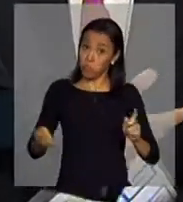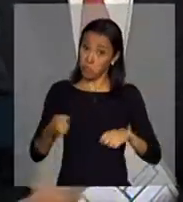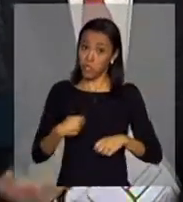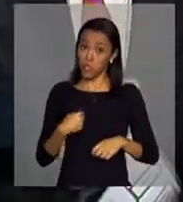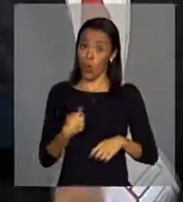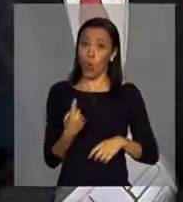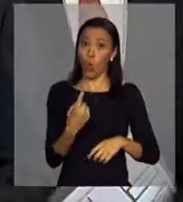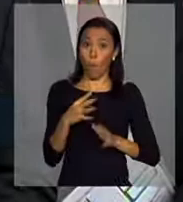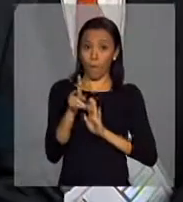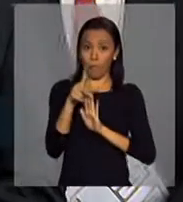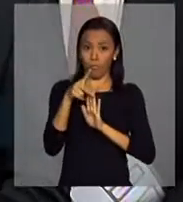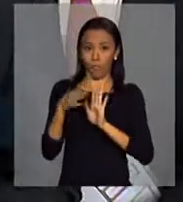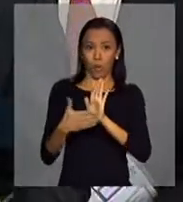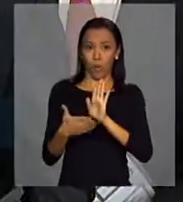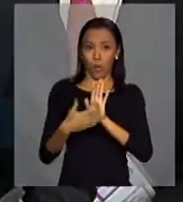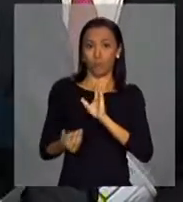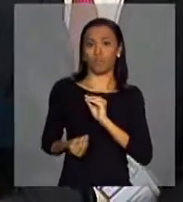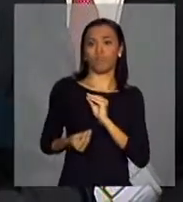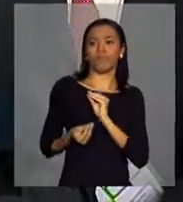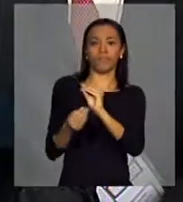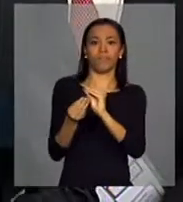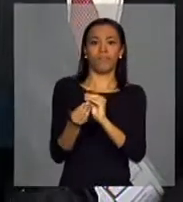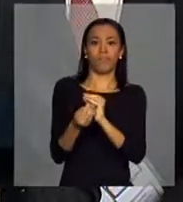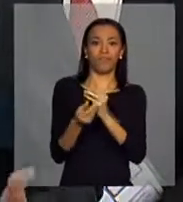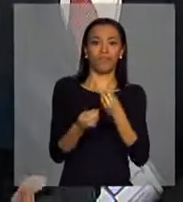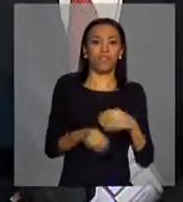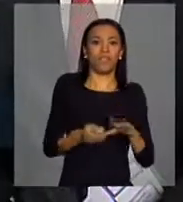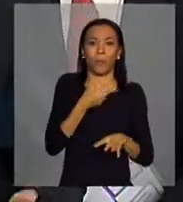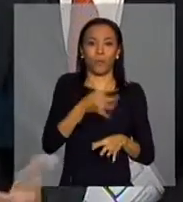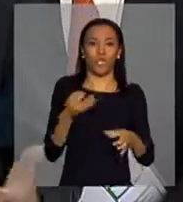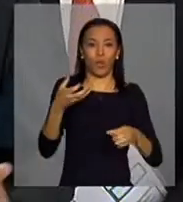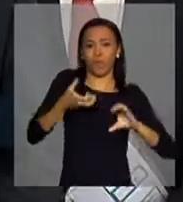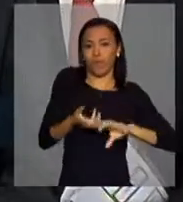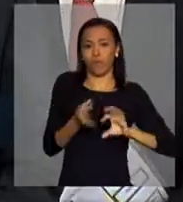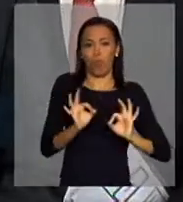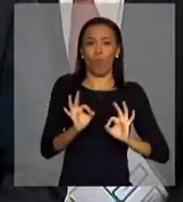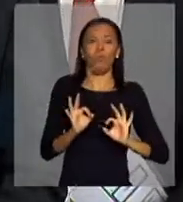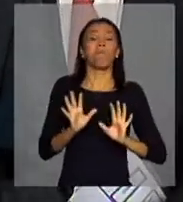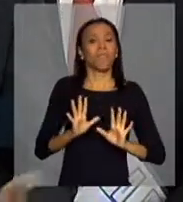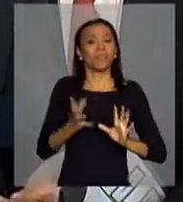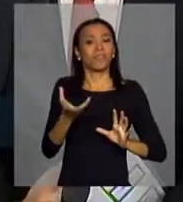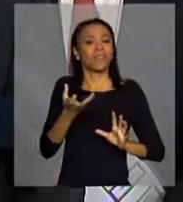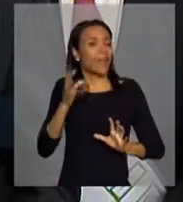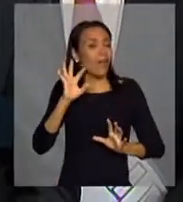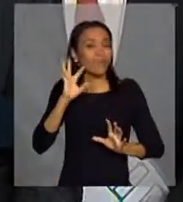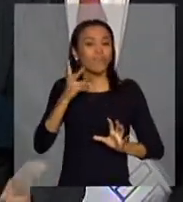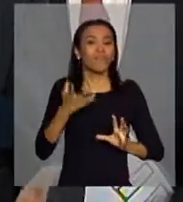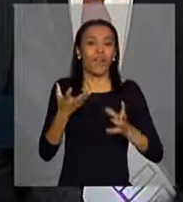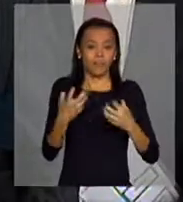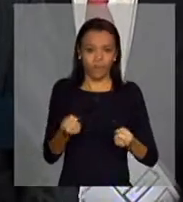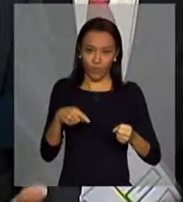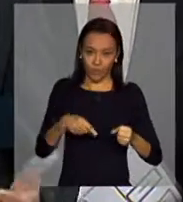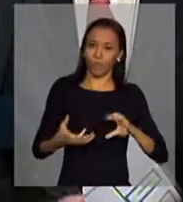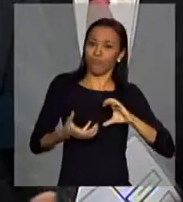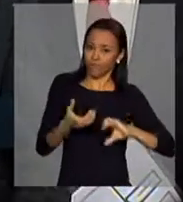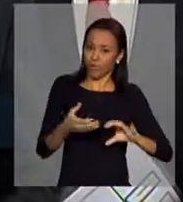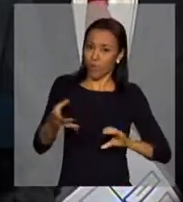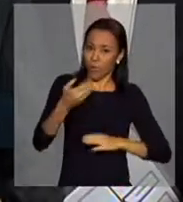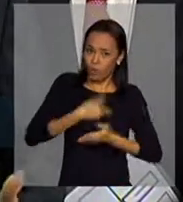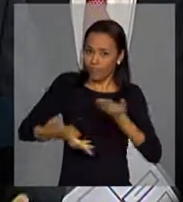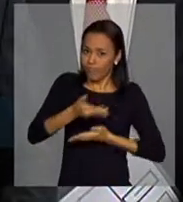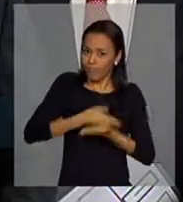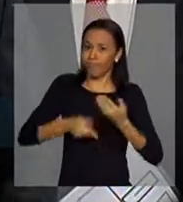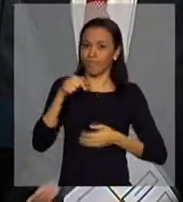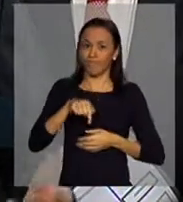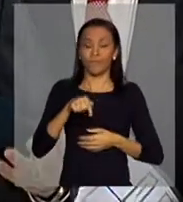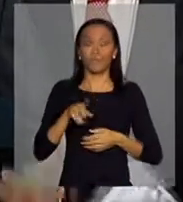isolado à Câmara dos Deputados, mas preferiu o entendimento, preferiu a construção coletiva, e nós vamos trabalhar a quatro mãos